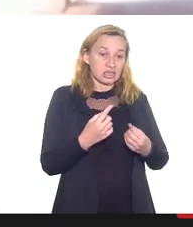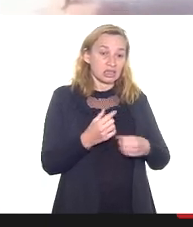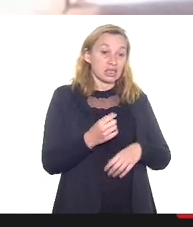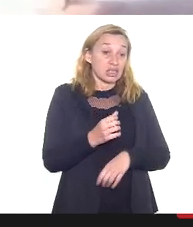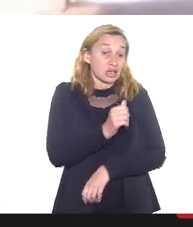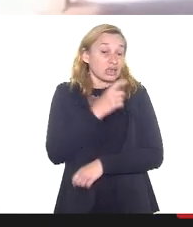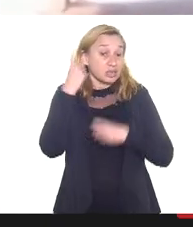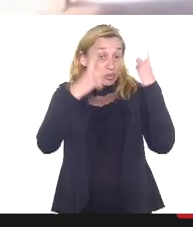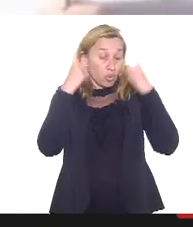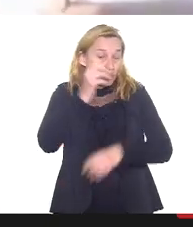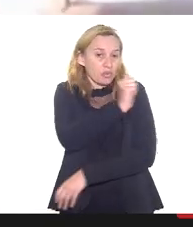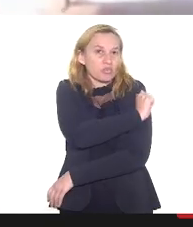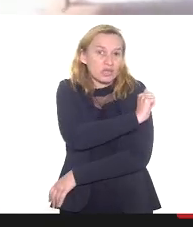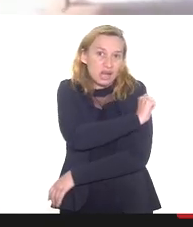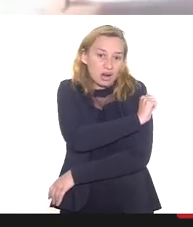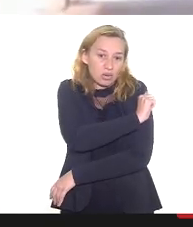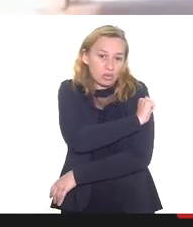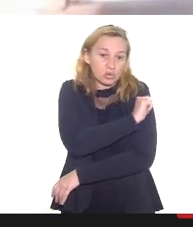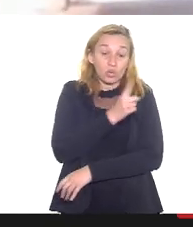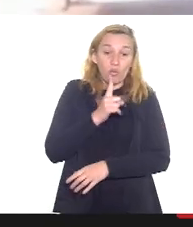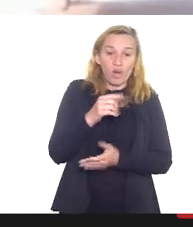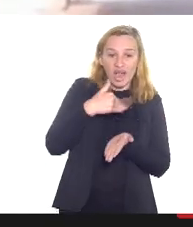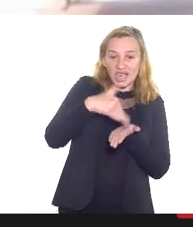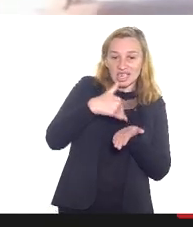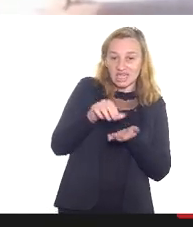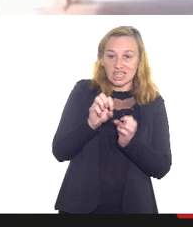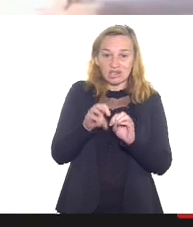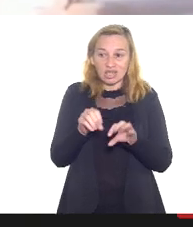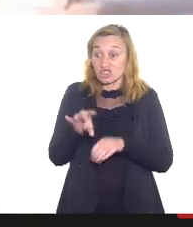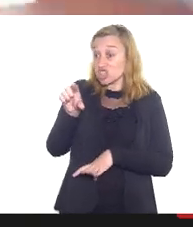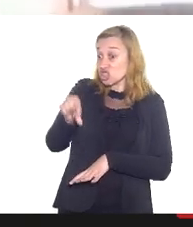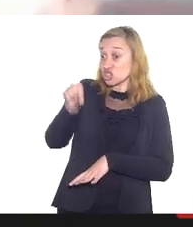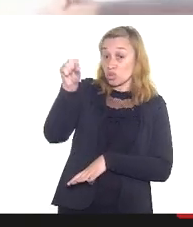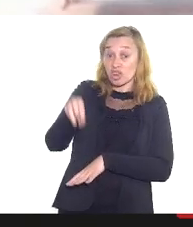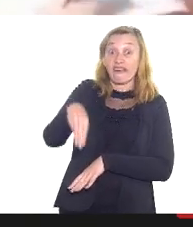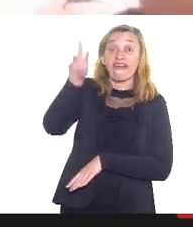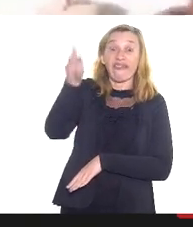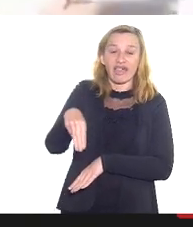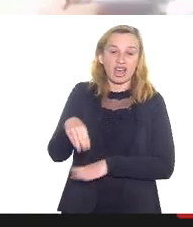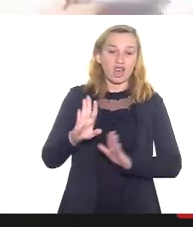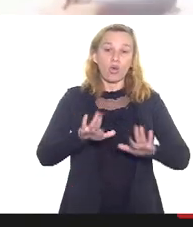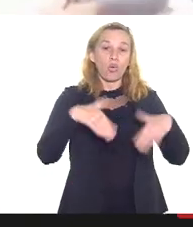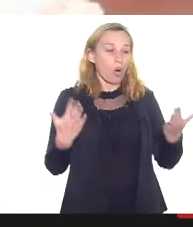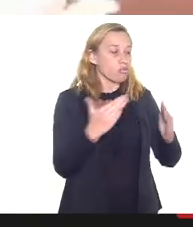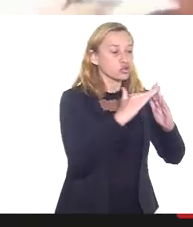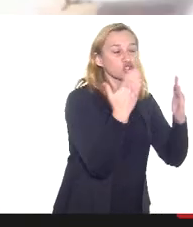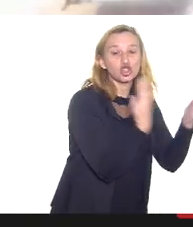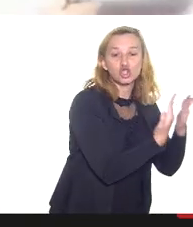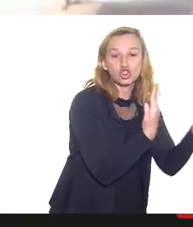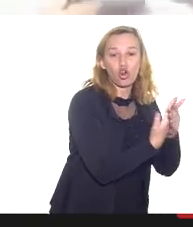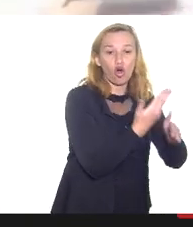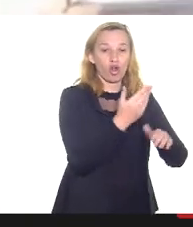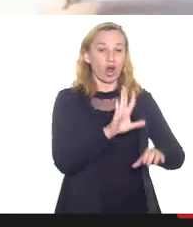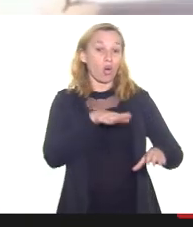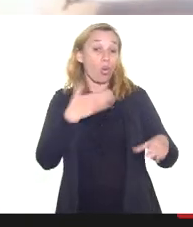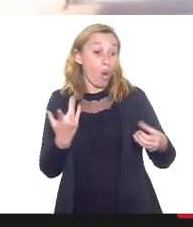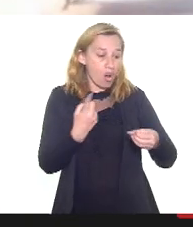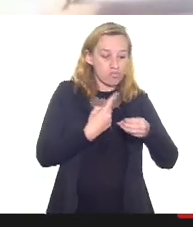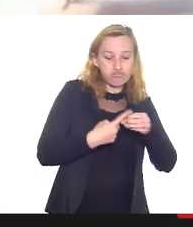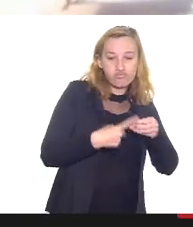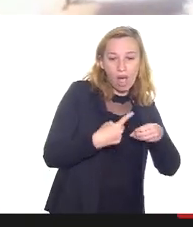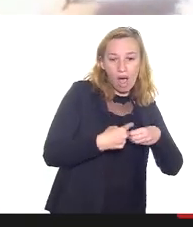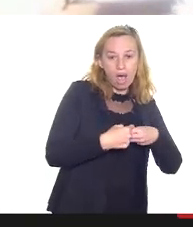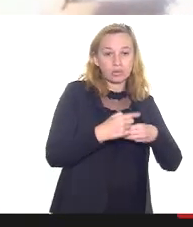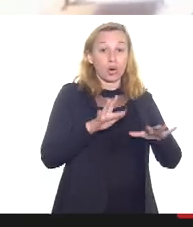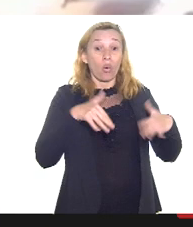quem, não é a SEDUC que tem que determinar que escola, que bairro, que município vai